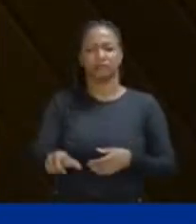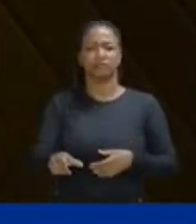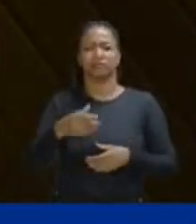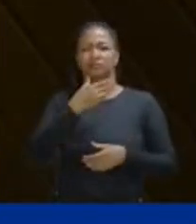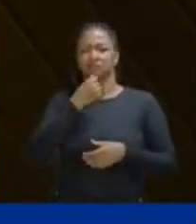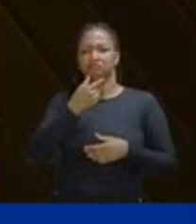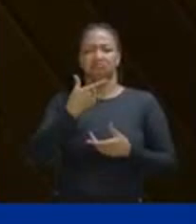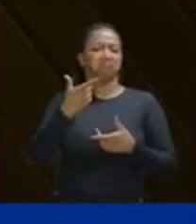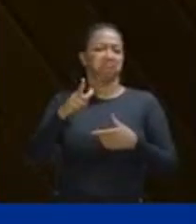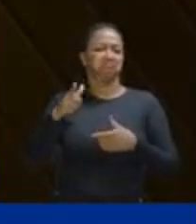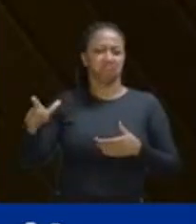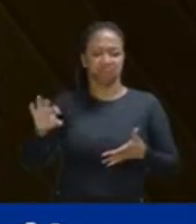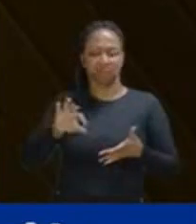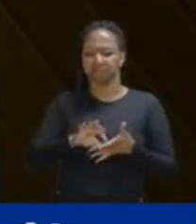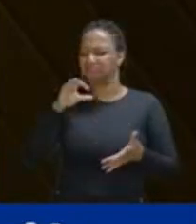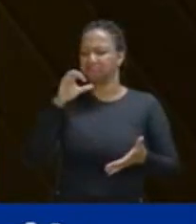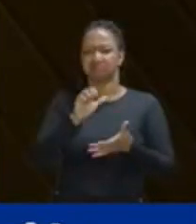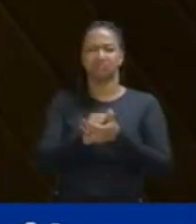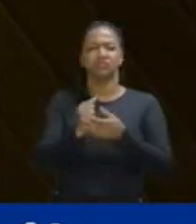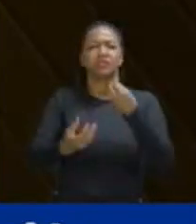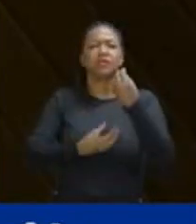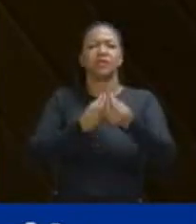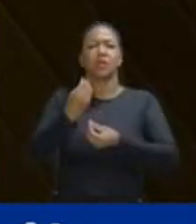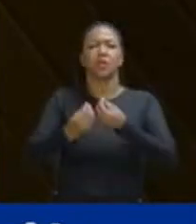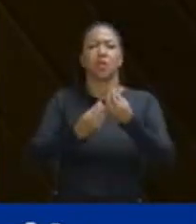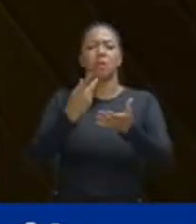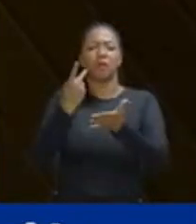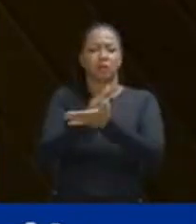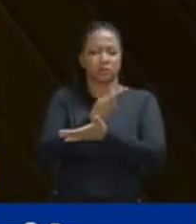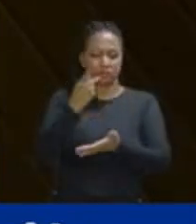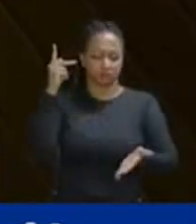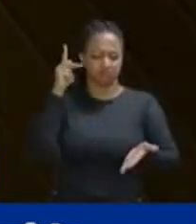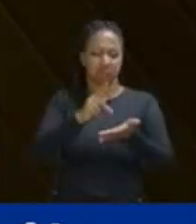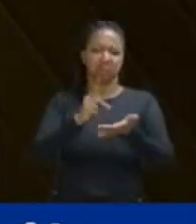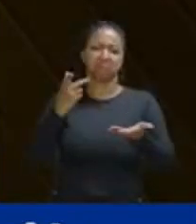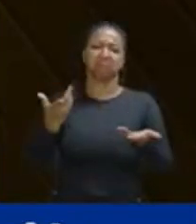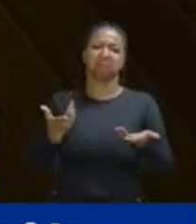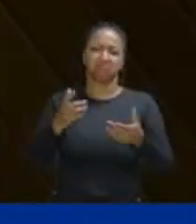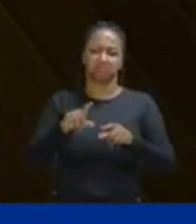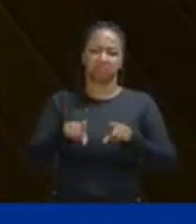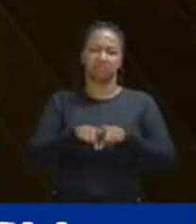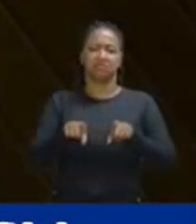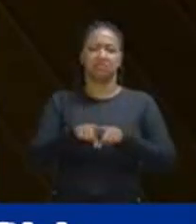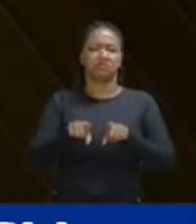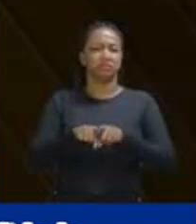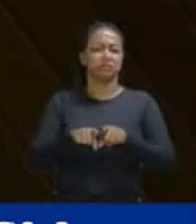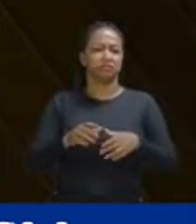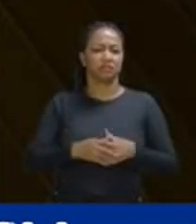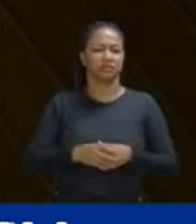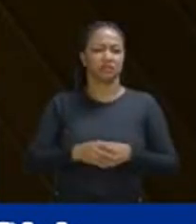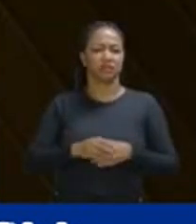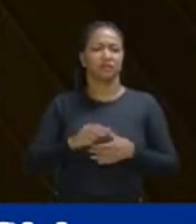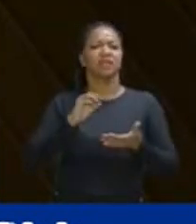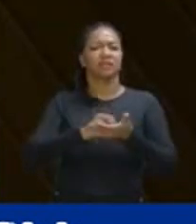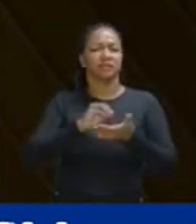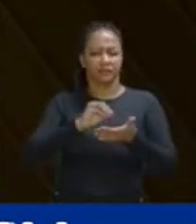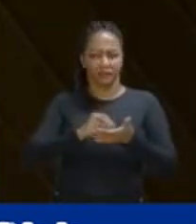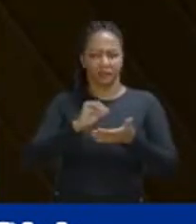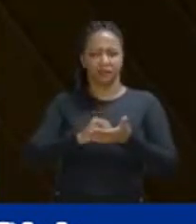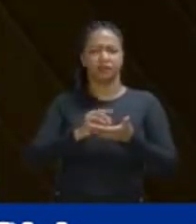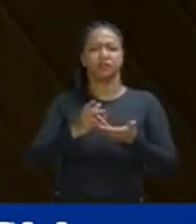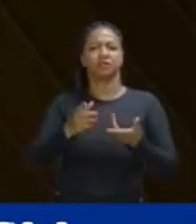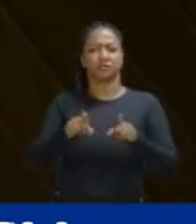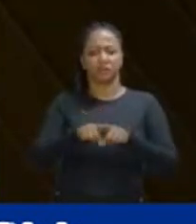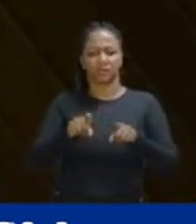qualquer registro, repito, sobre o efetivo cumprimento da diligência. Por conseguinte, fica reconhecida a ausência de citação